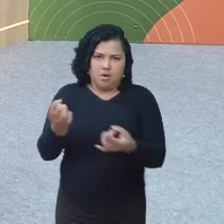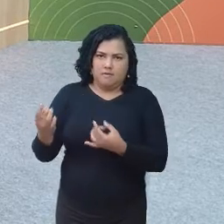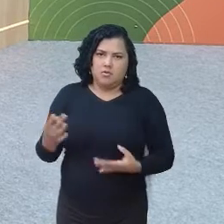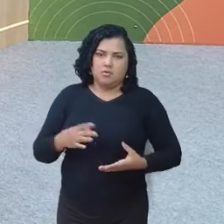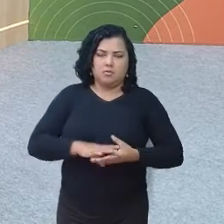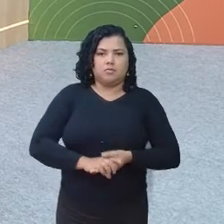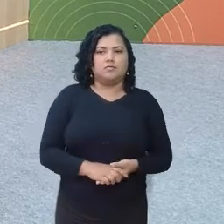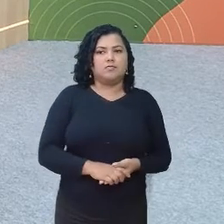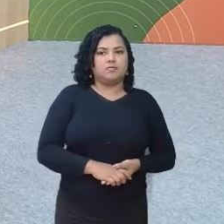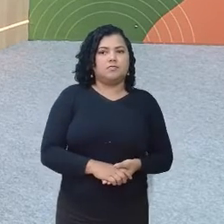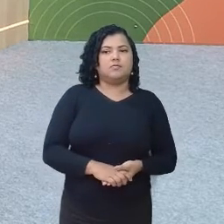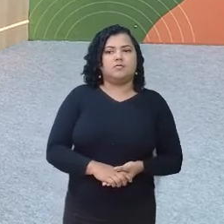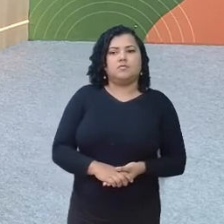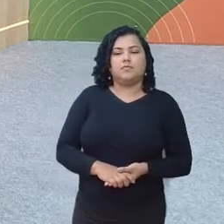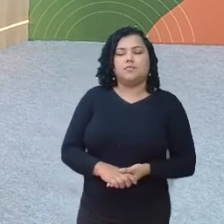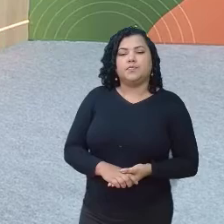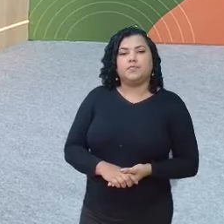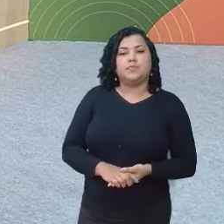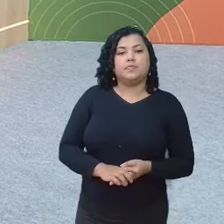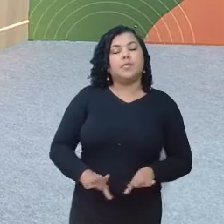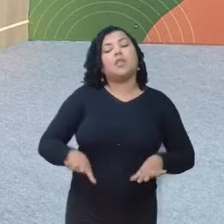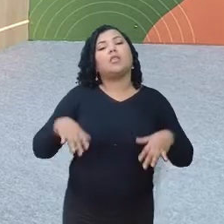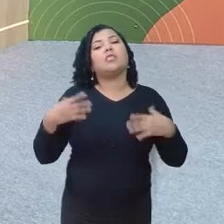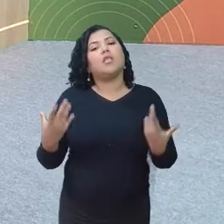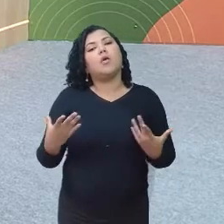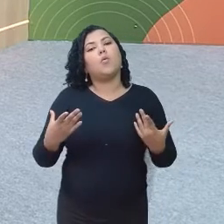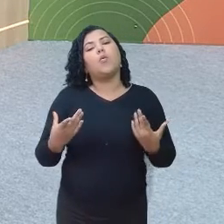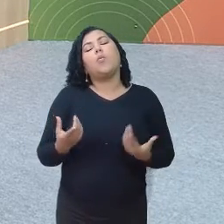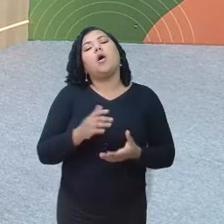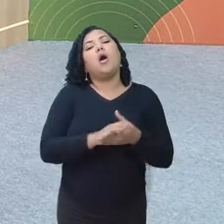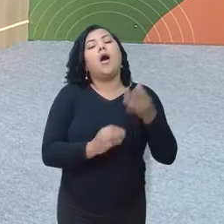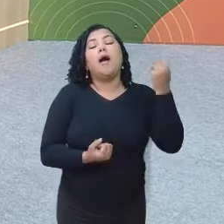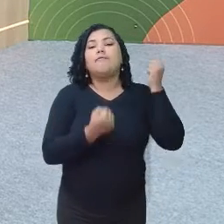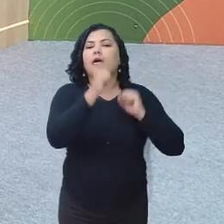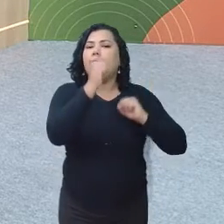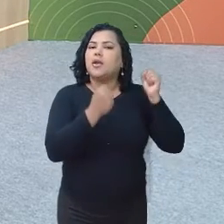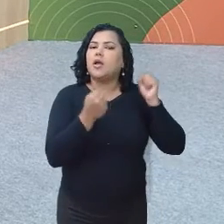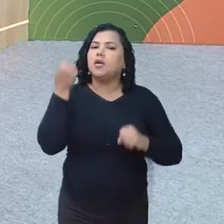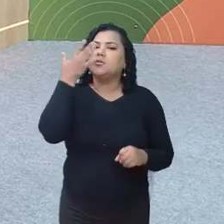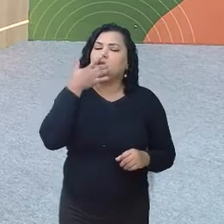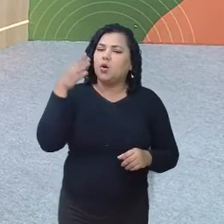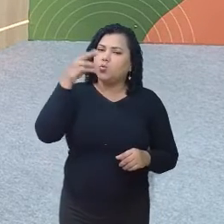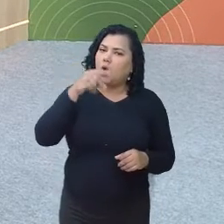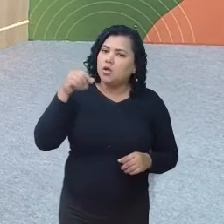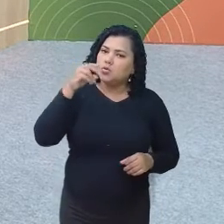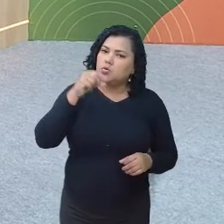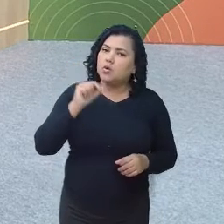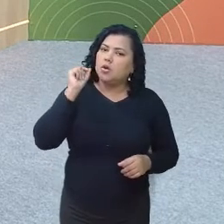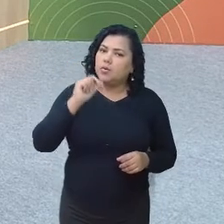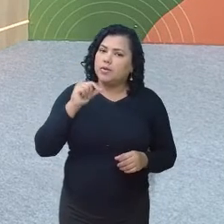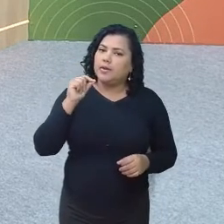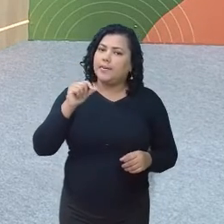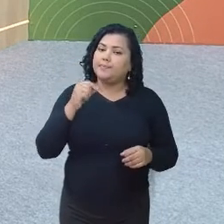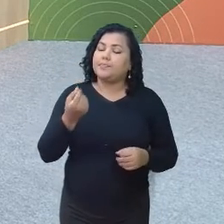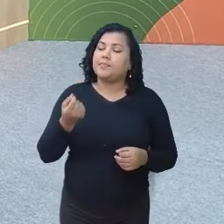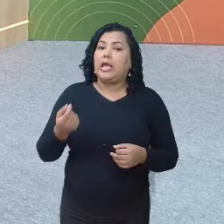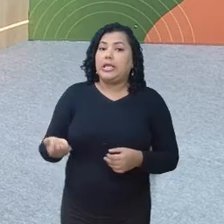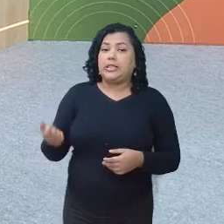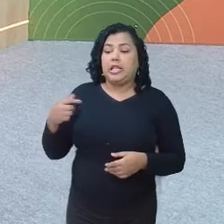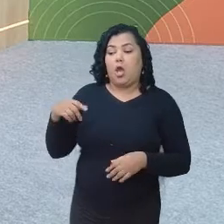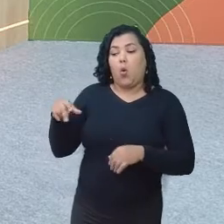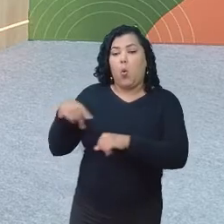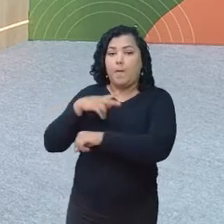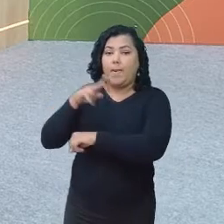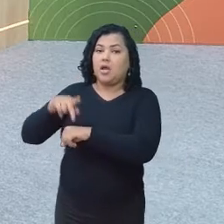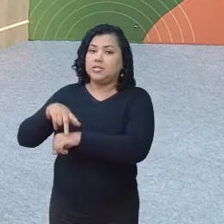mencionar, a produção do açúcar era uma parceria que existia entre portugueses